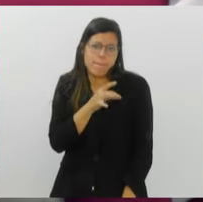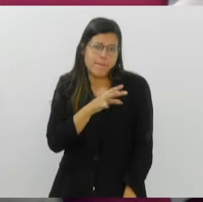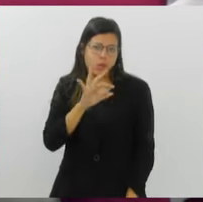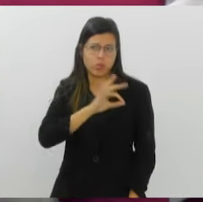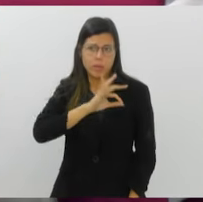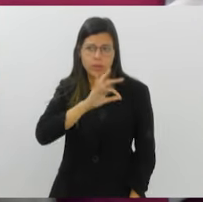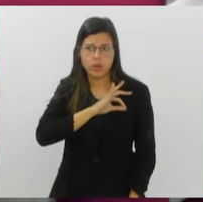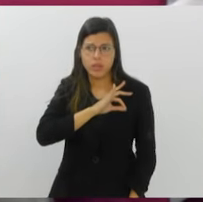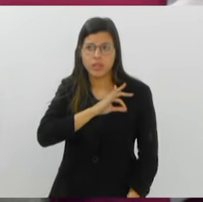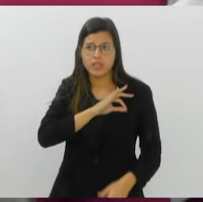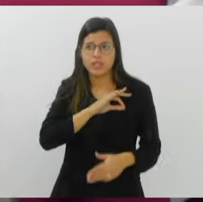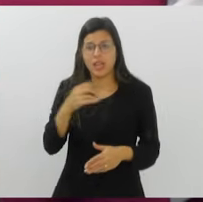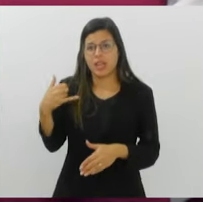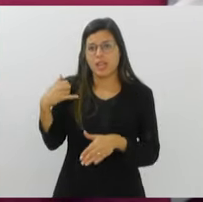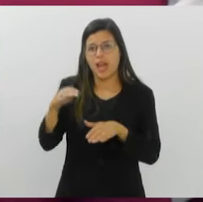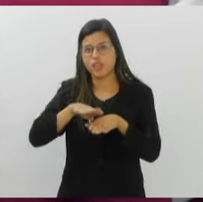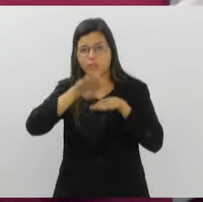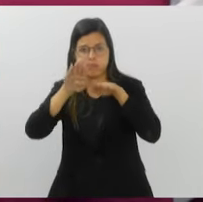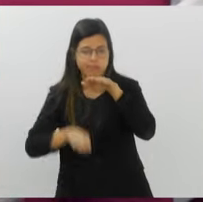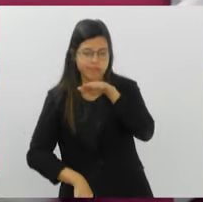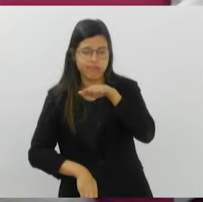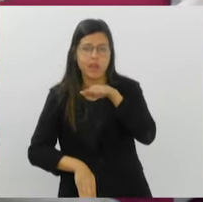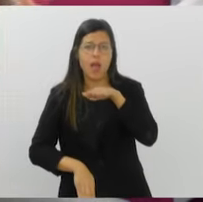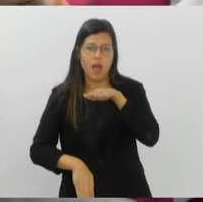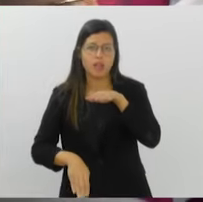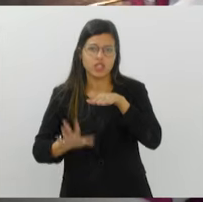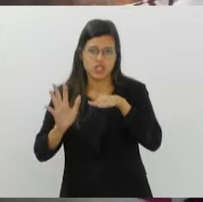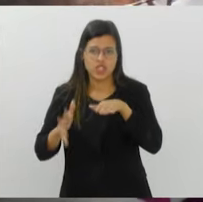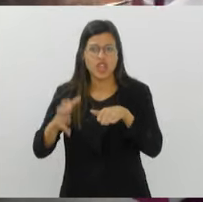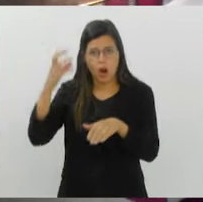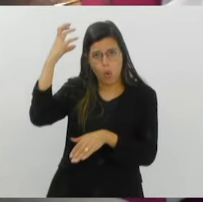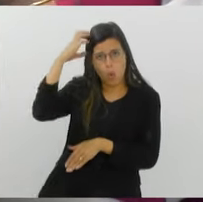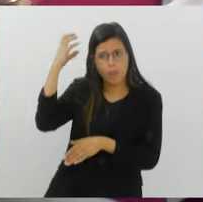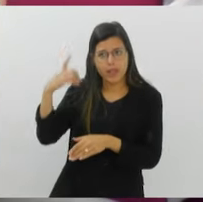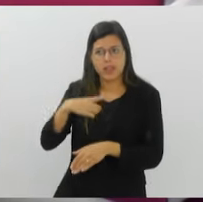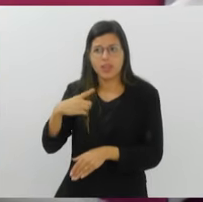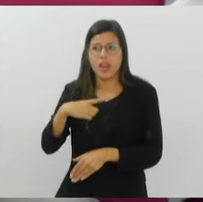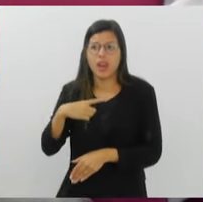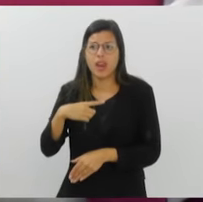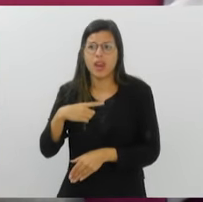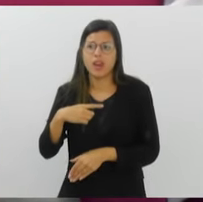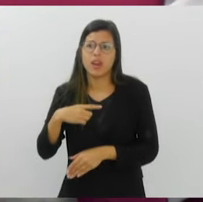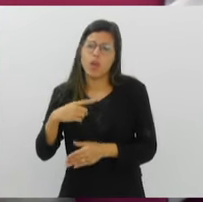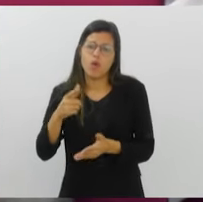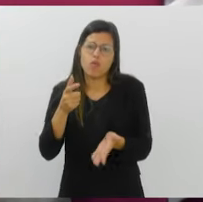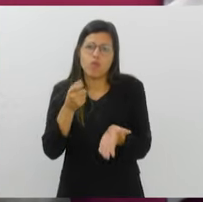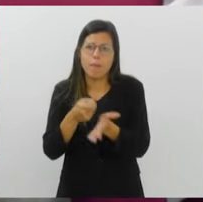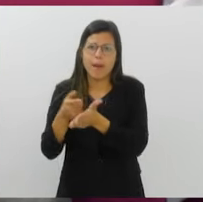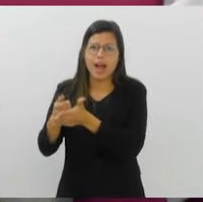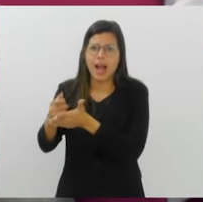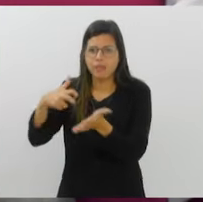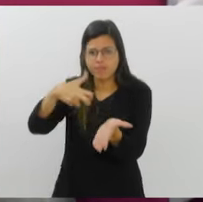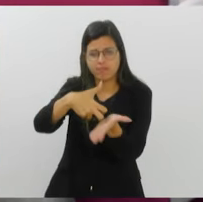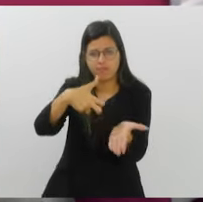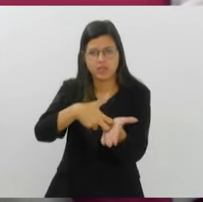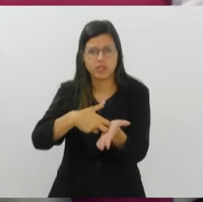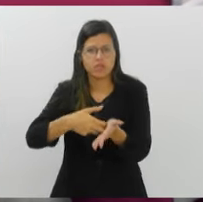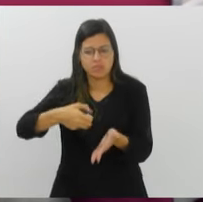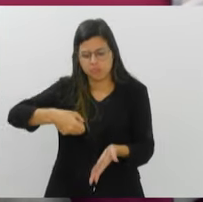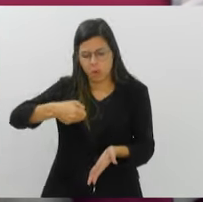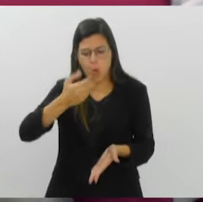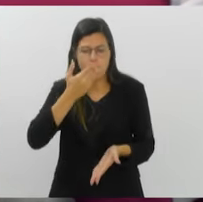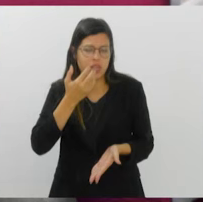sou menor, eu sou réu primário, eu vou literalmente pagar por cestas básicas e eu vou acabar com a sua vida.